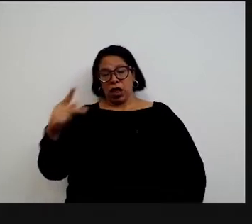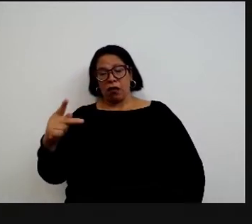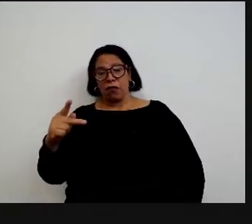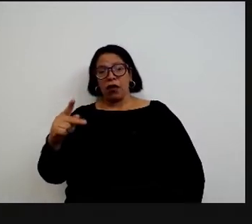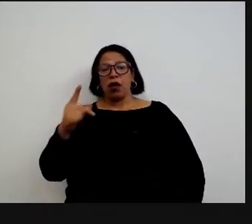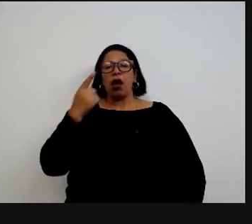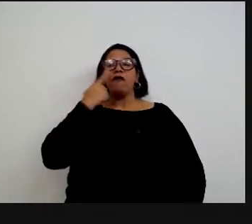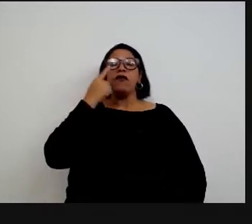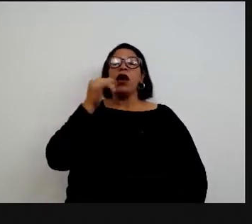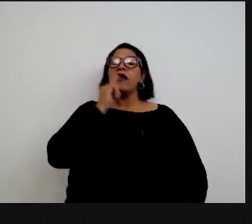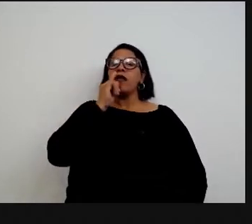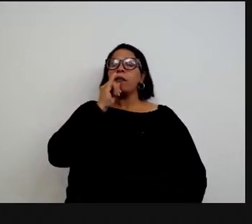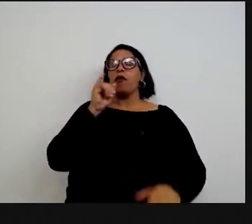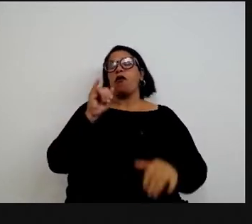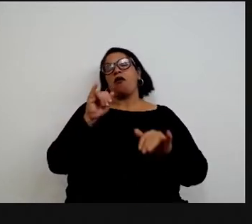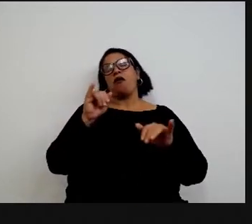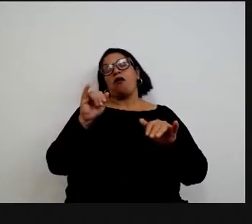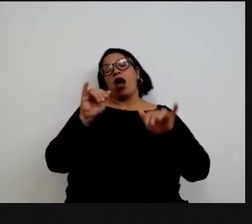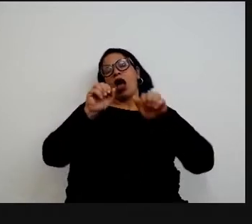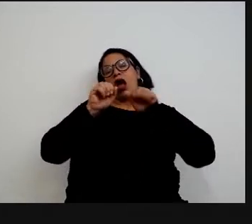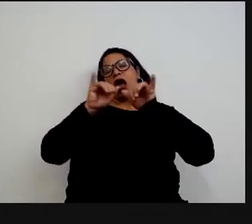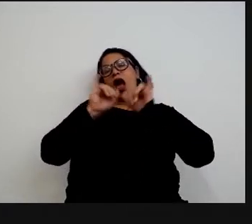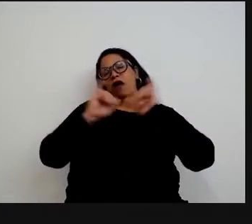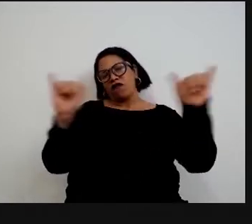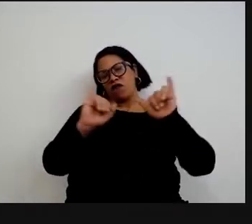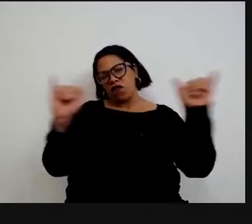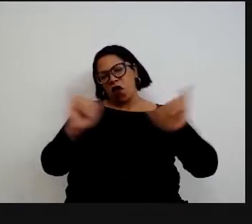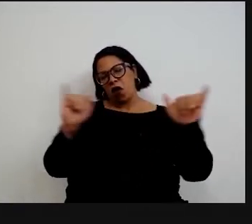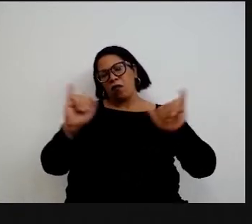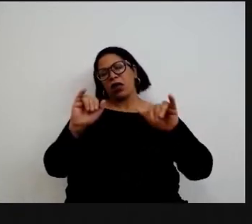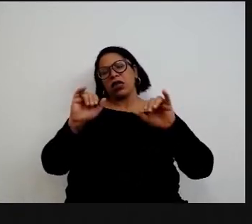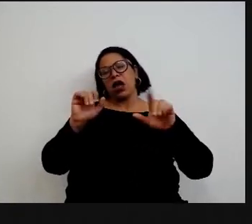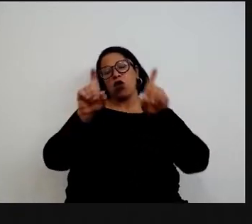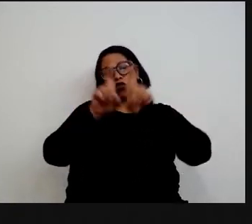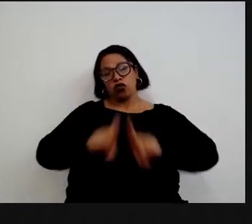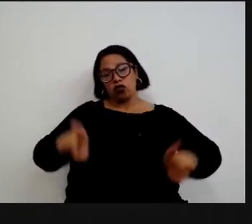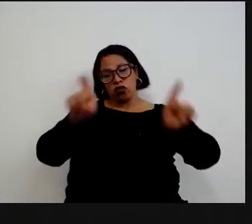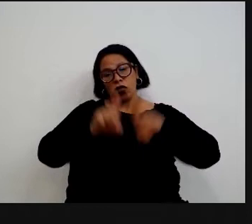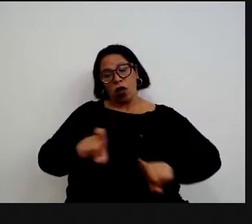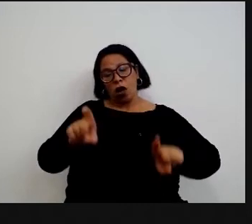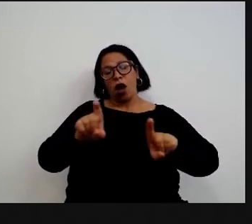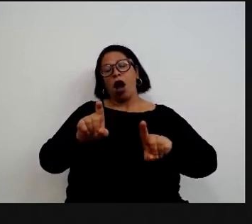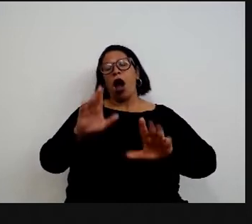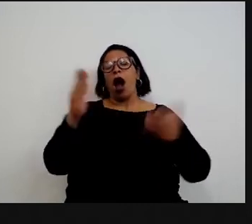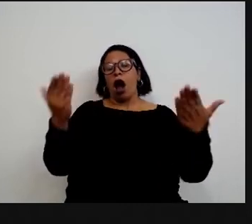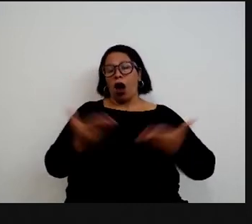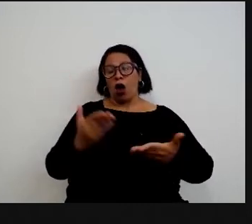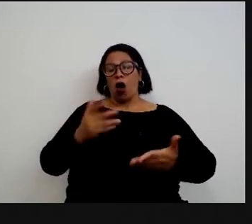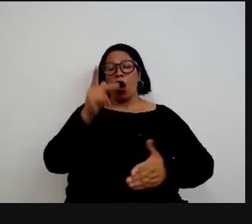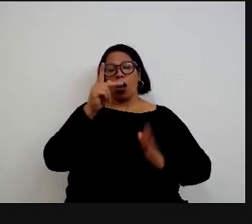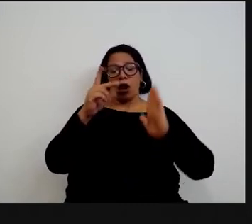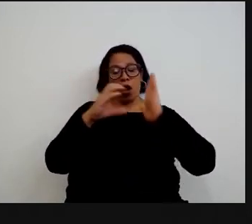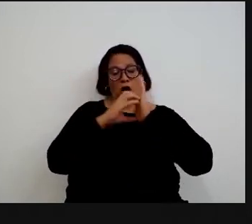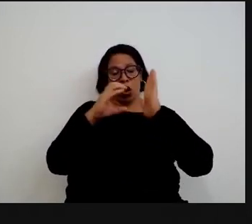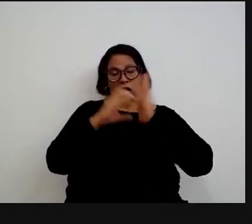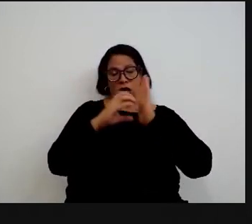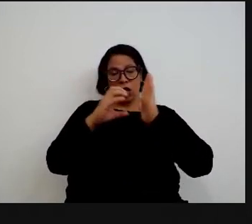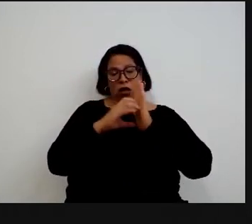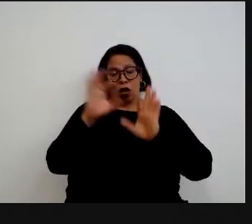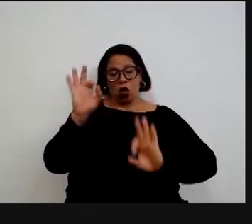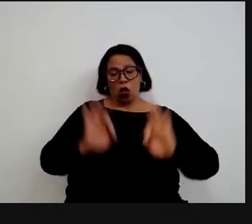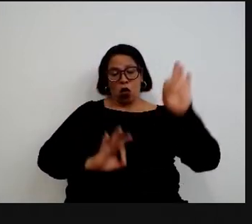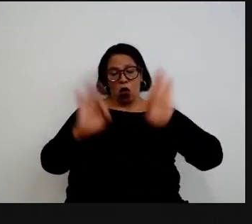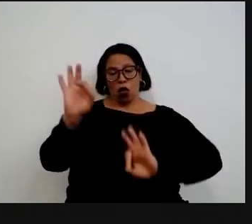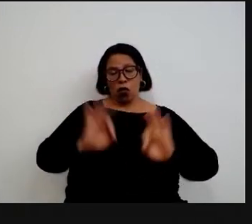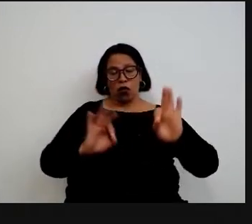a questão do marketing digital, mas na sua linha. Hoje, o servidor que organizou o evento, né, porque a gente